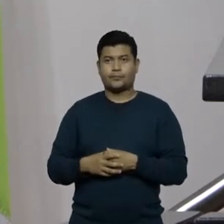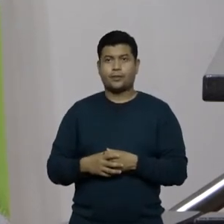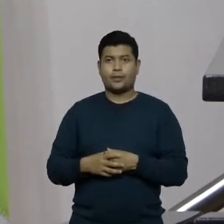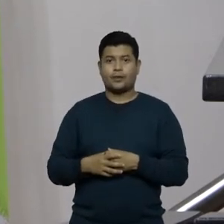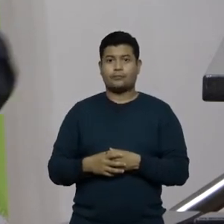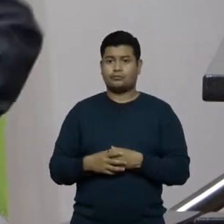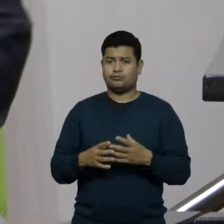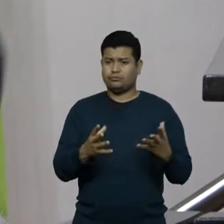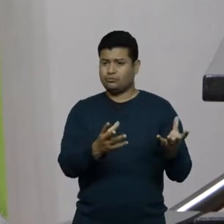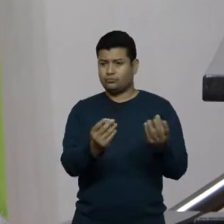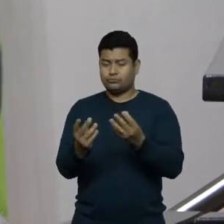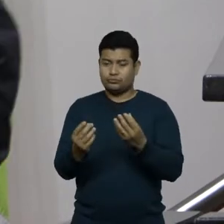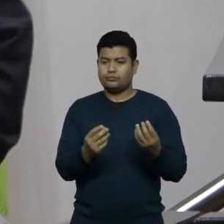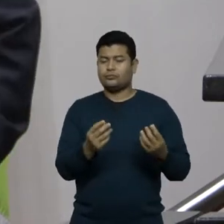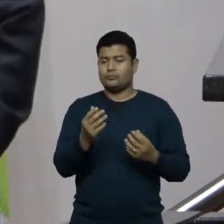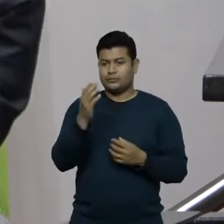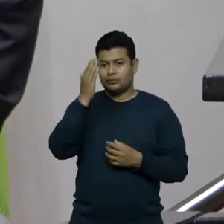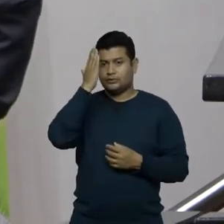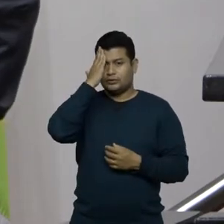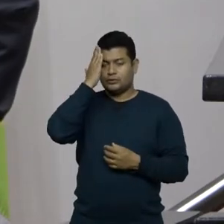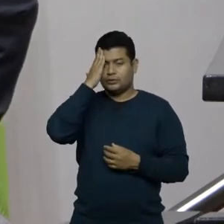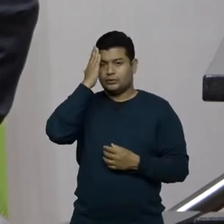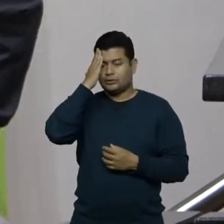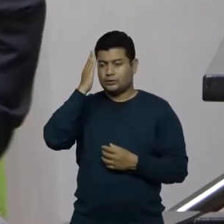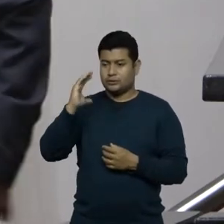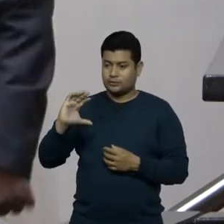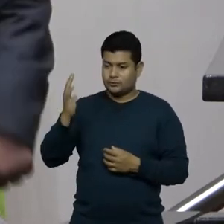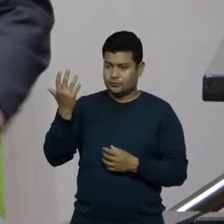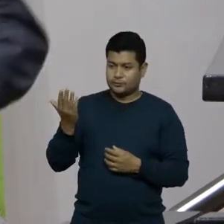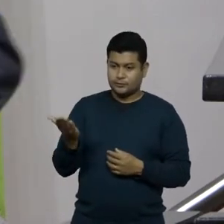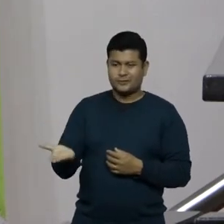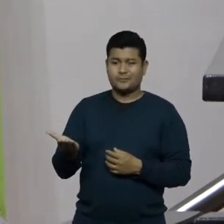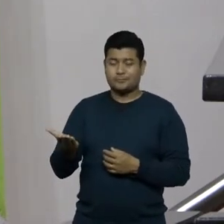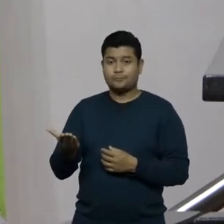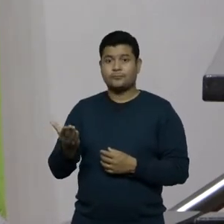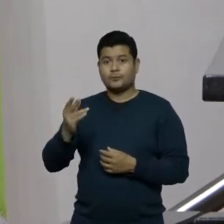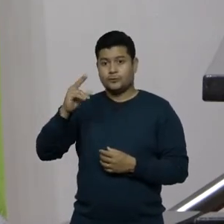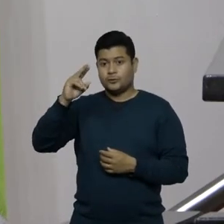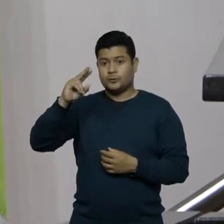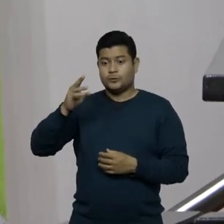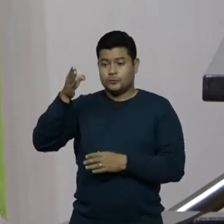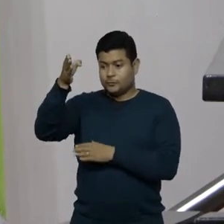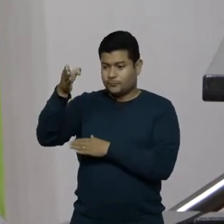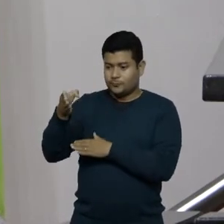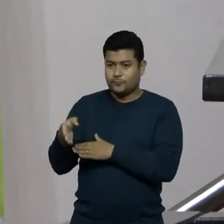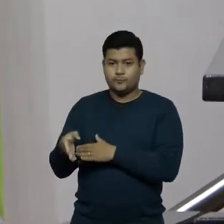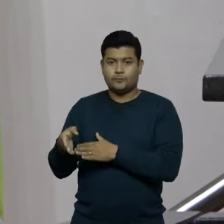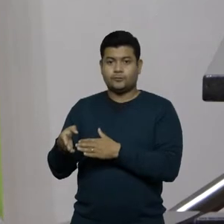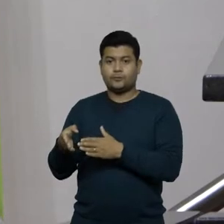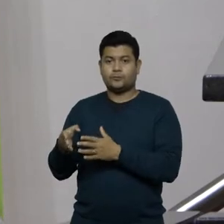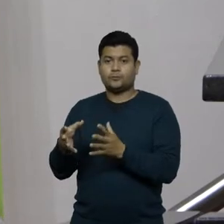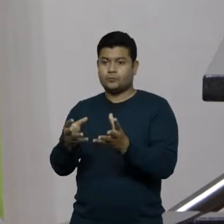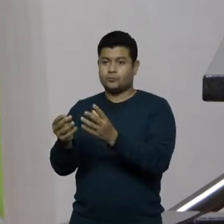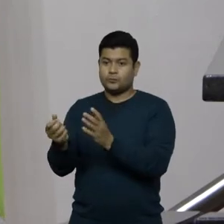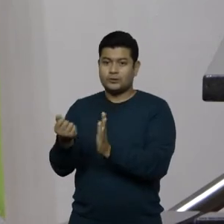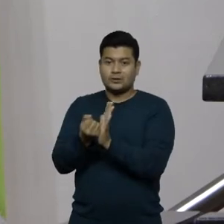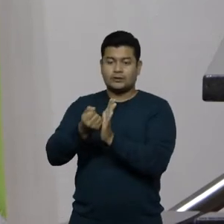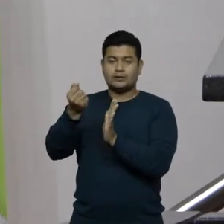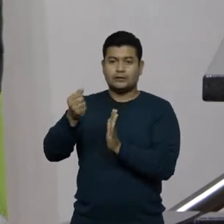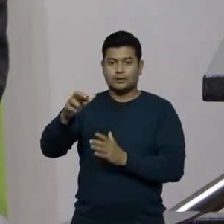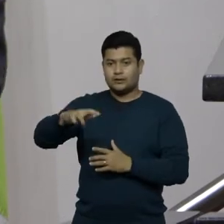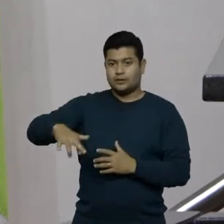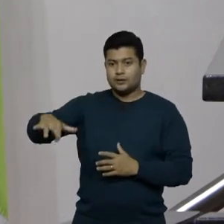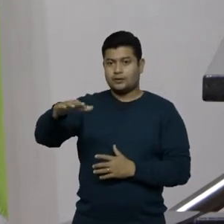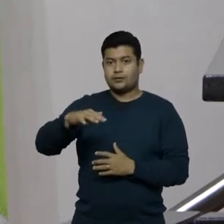marcas na profundas na região que em torno disto é que